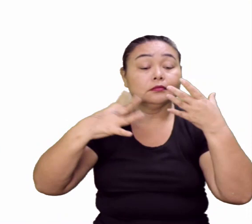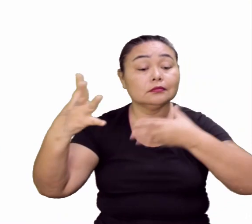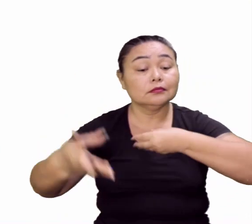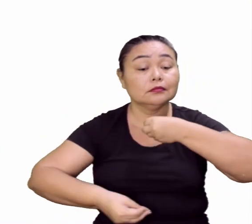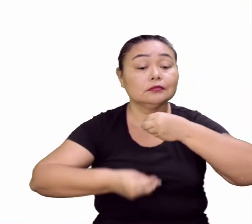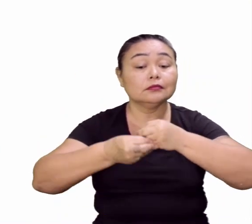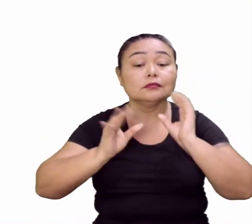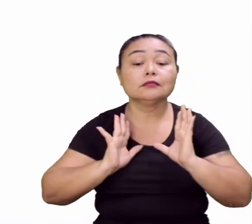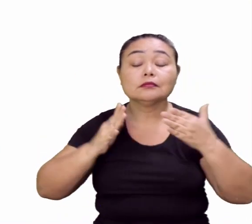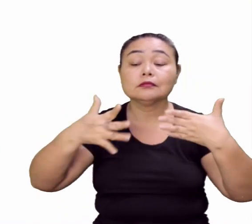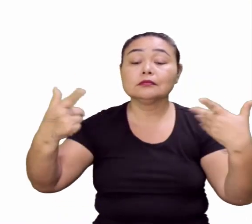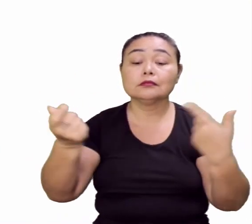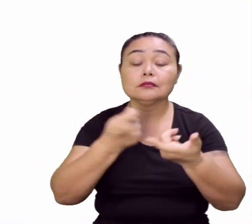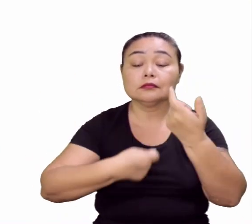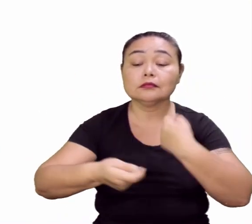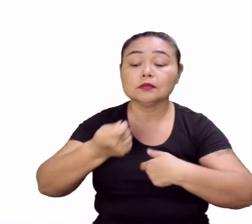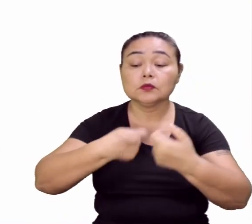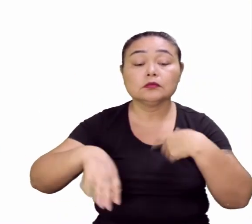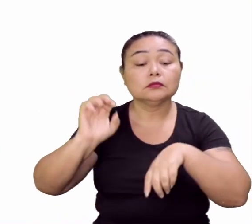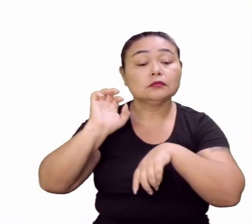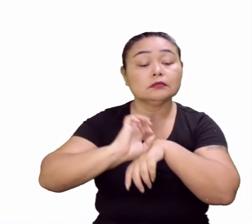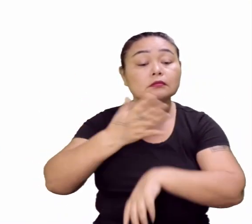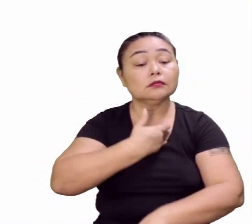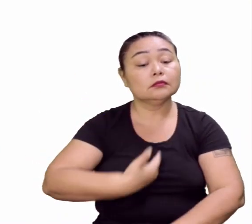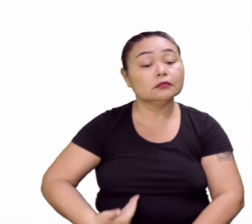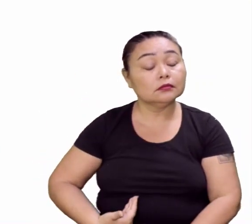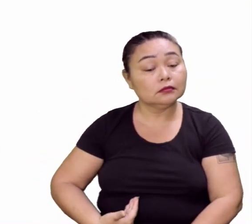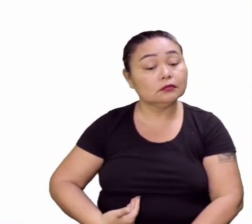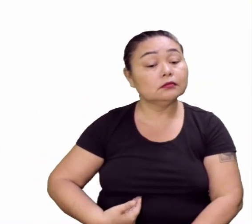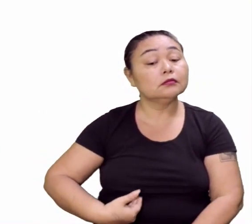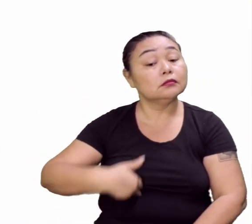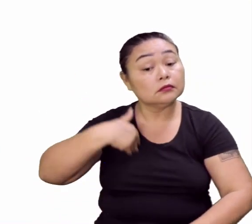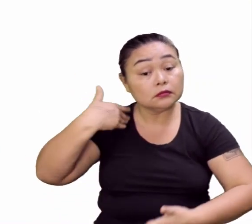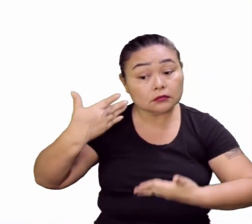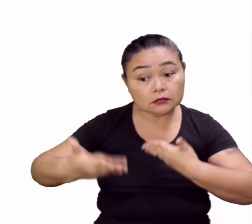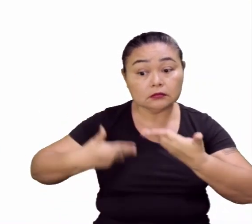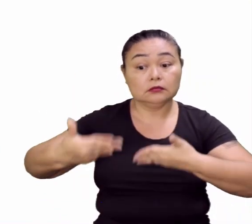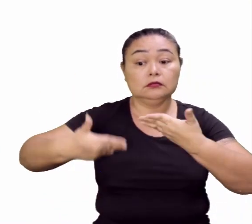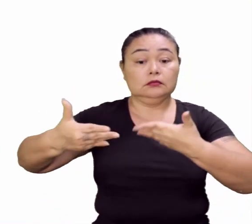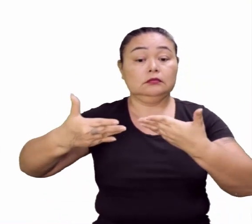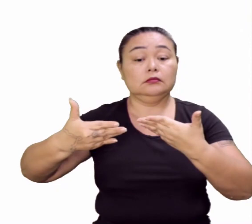somada à centralização da administração do Estado,